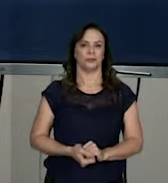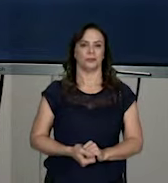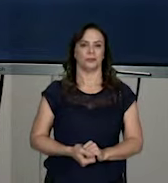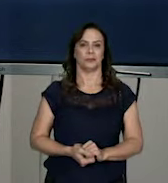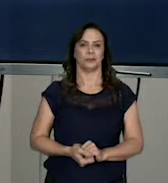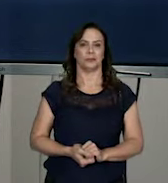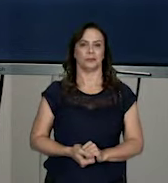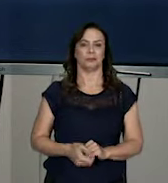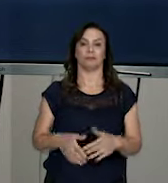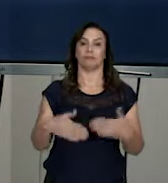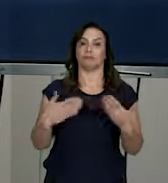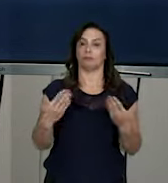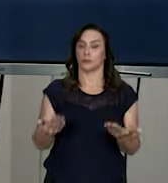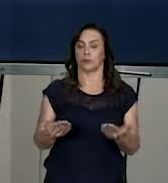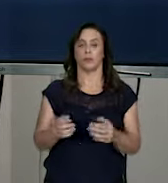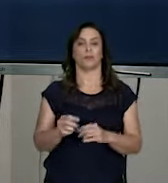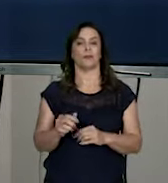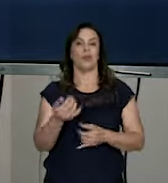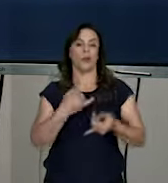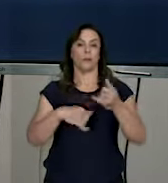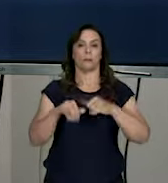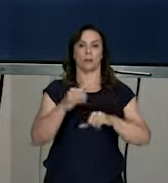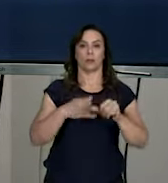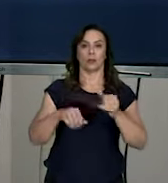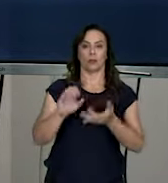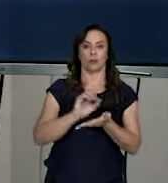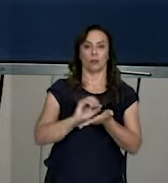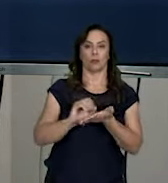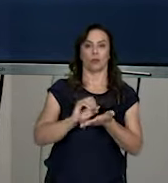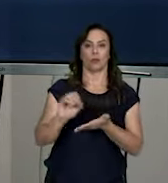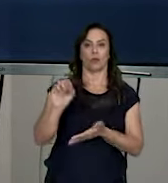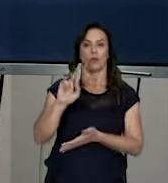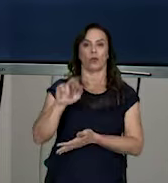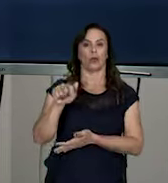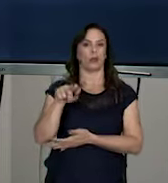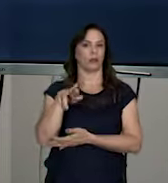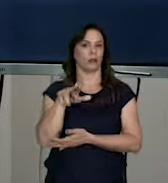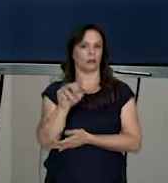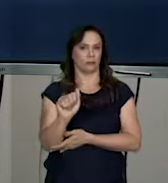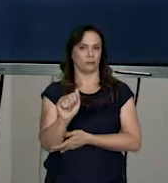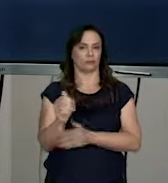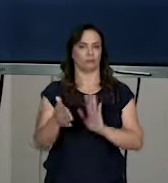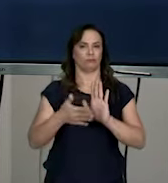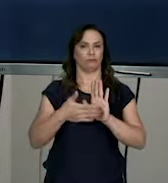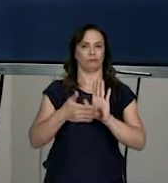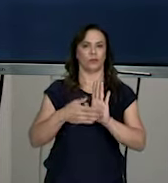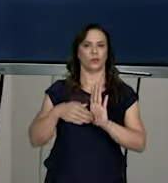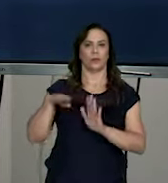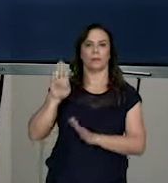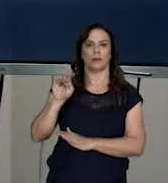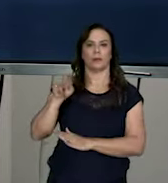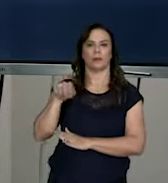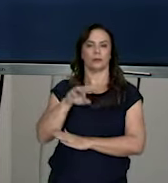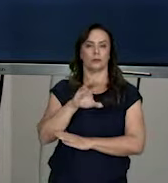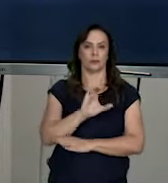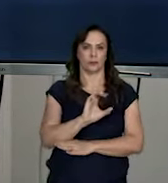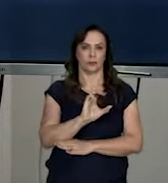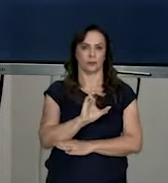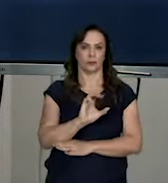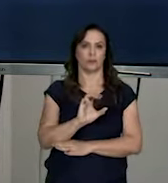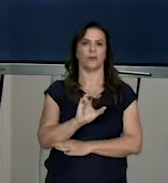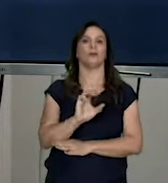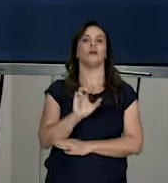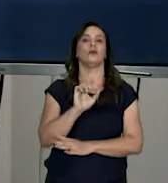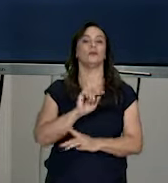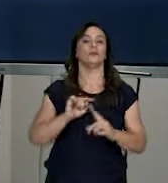a química orgânica, na proposta da nova BNCC, que é o desenvolvimento, o ensino